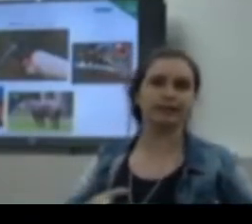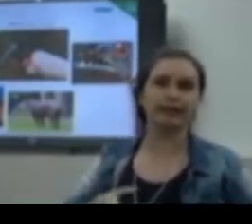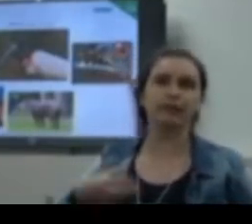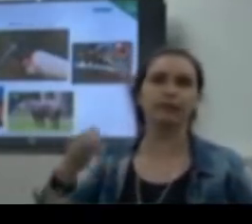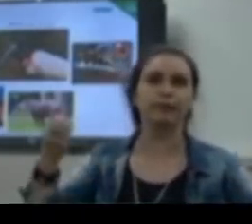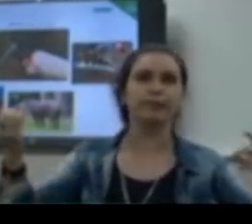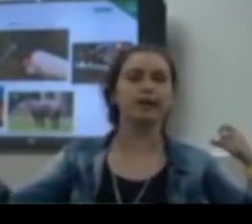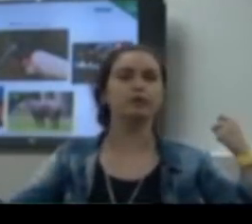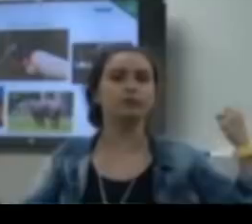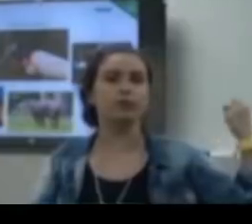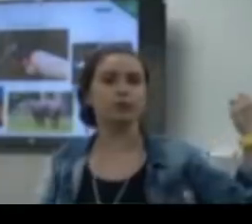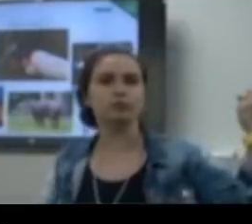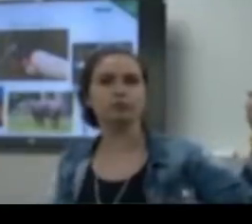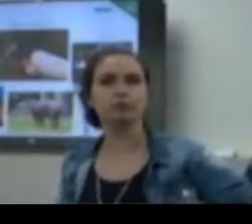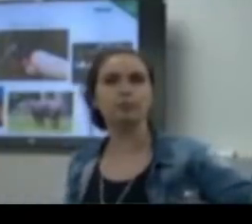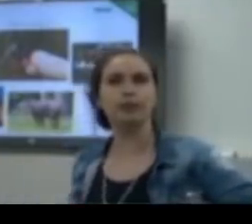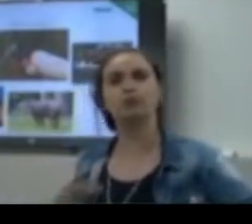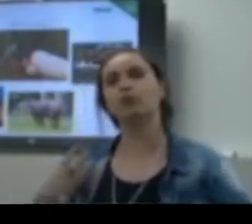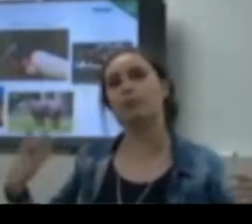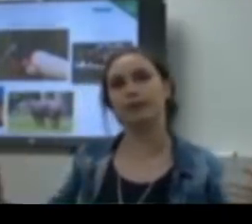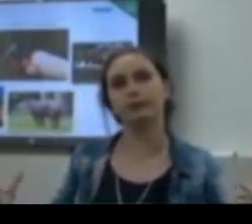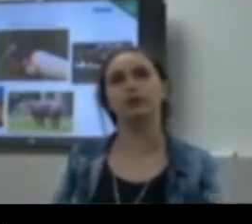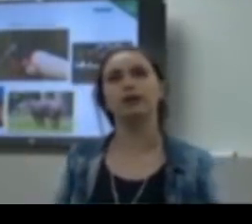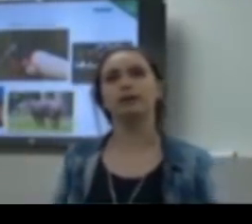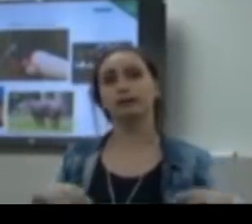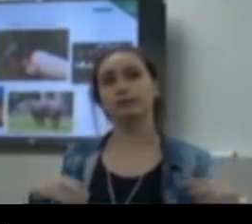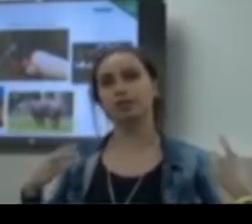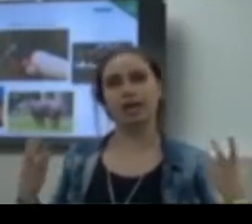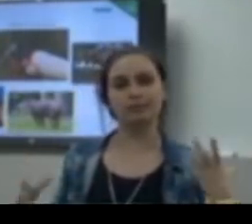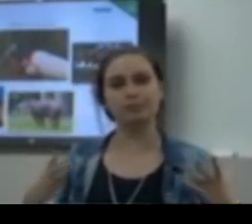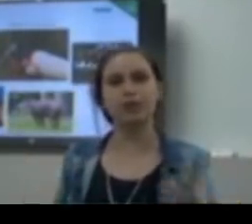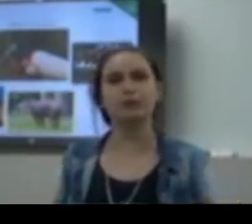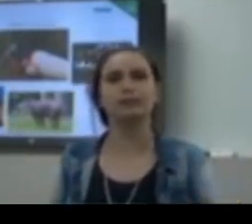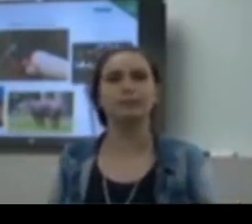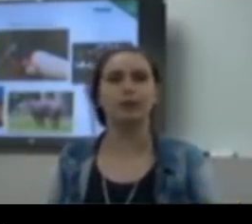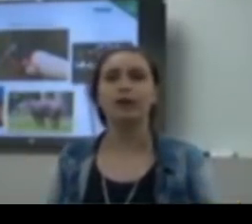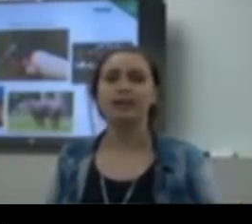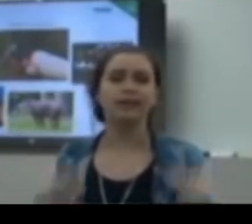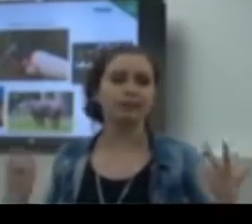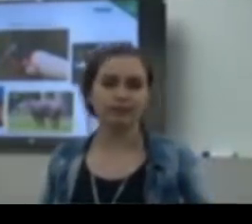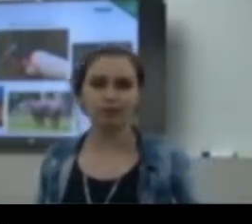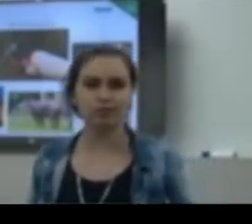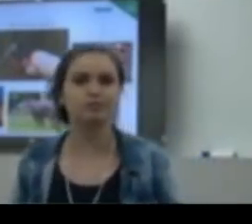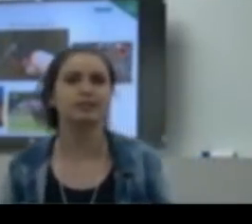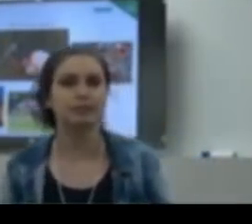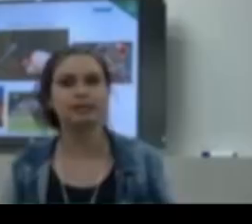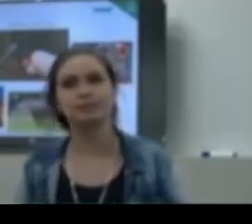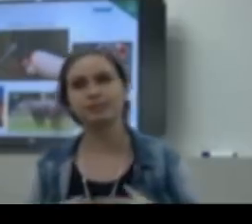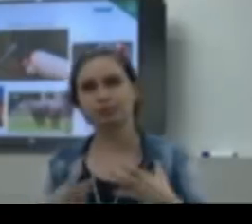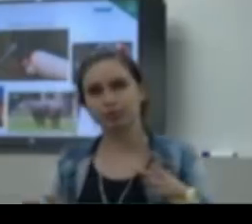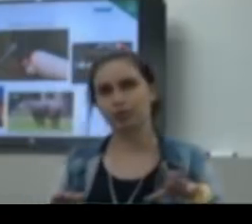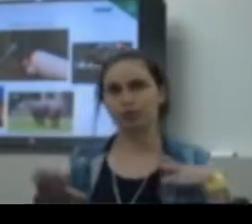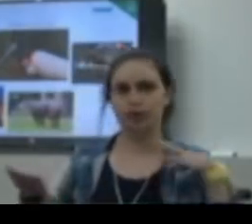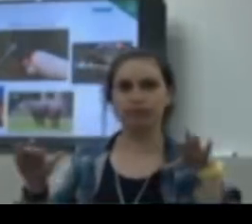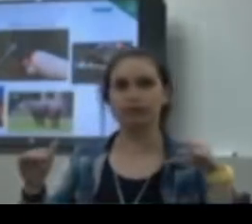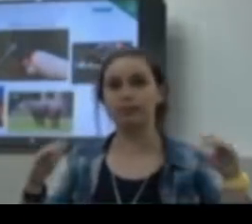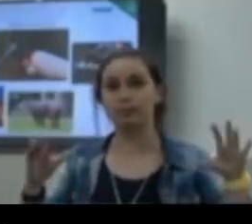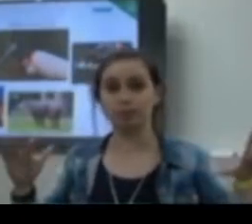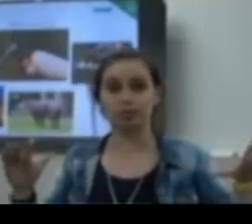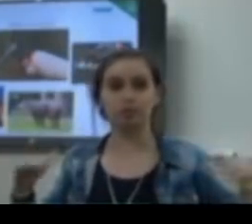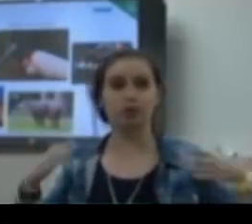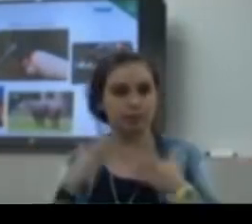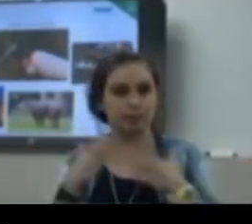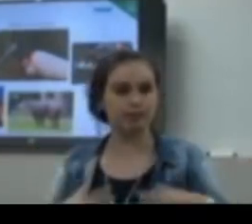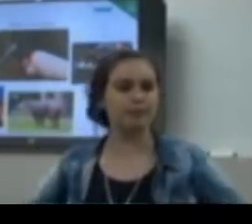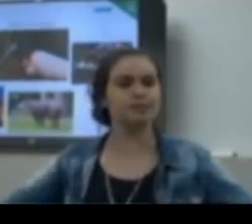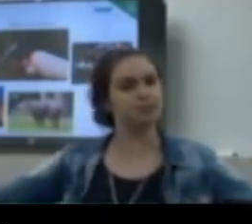as cores dele, né? O vermelho, junto com o branco, com o preto, dá um charme especial para esse animal. Eu gosto de todos os animais, mas o tuiuiu é um que eu